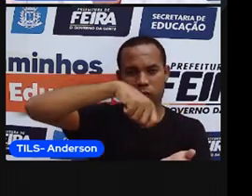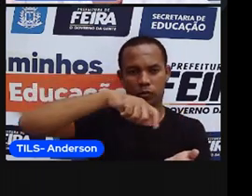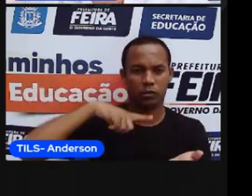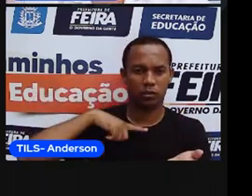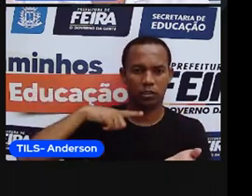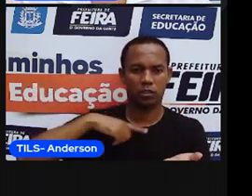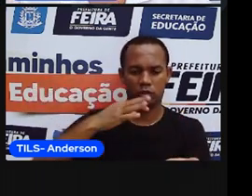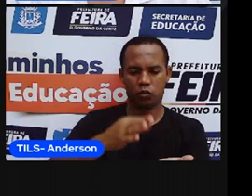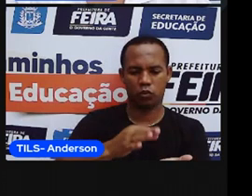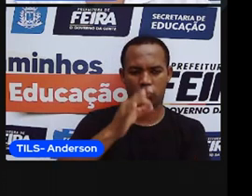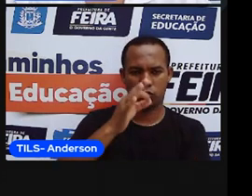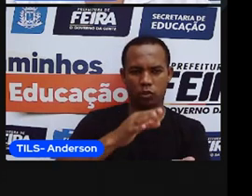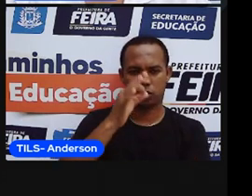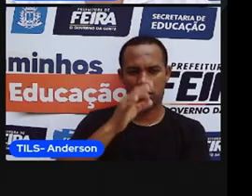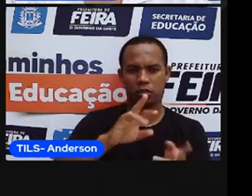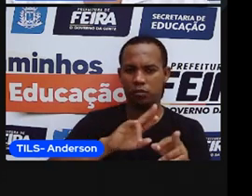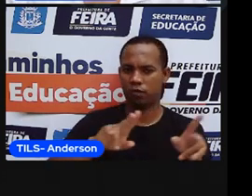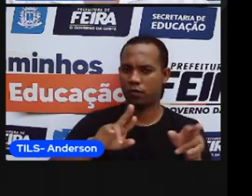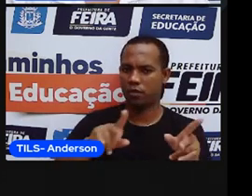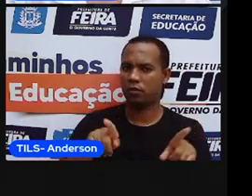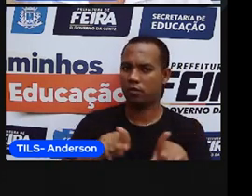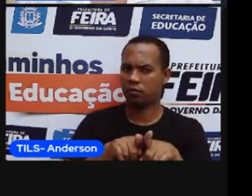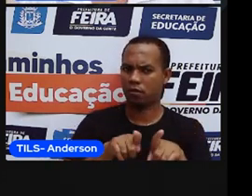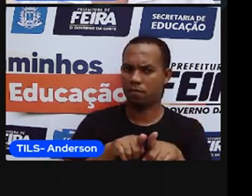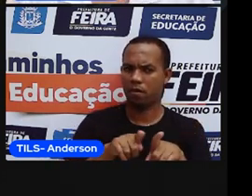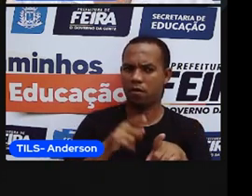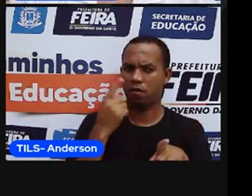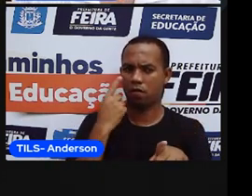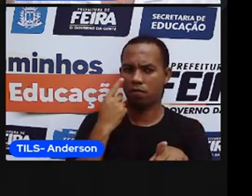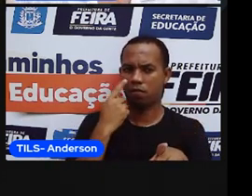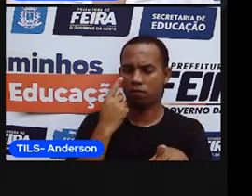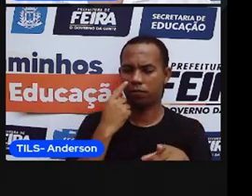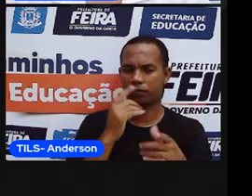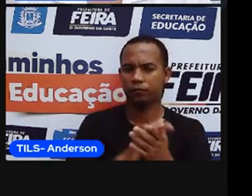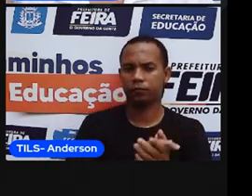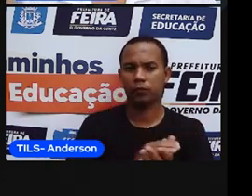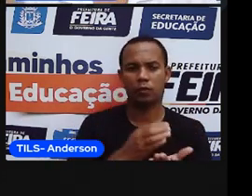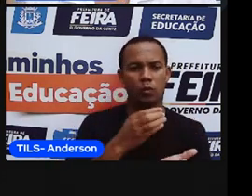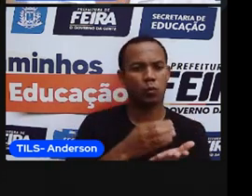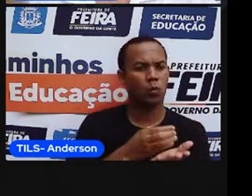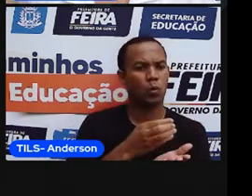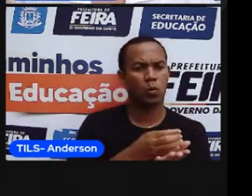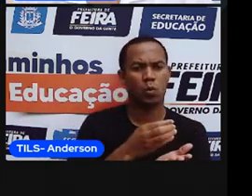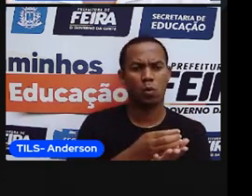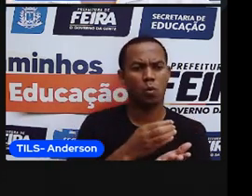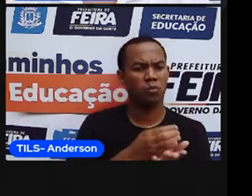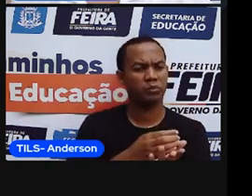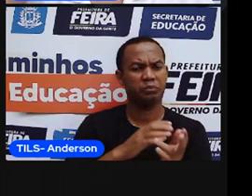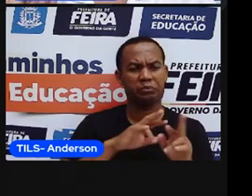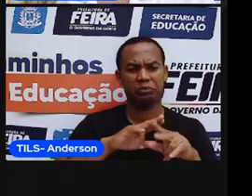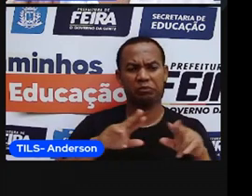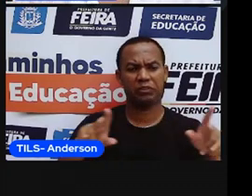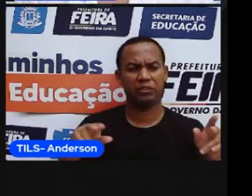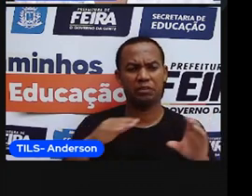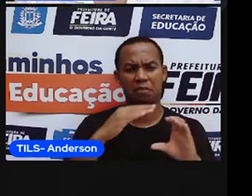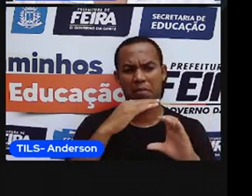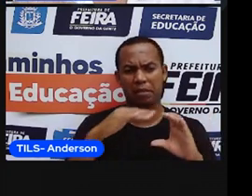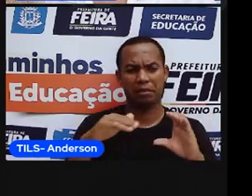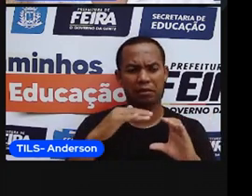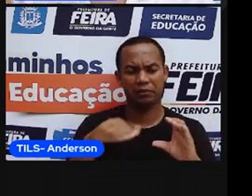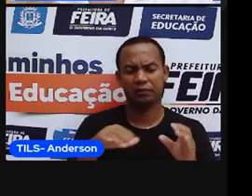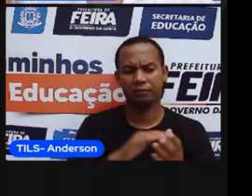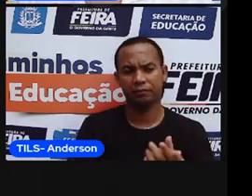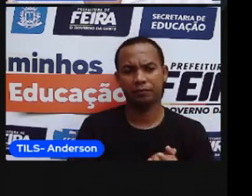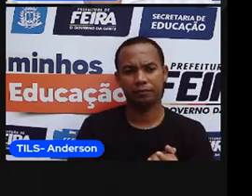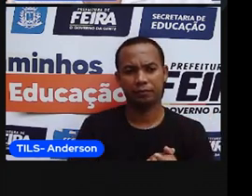Xícara. Em várias receitas aí, tá? Aparece xícara, copo, não é isso? Meio copo.